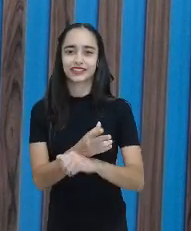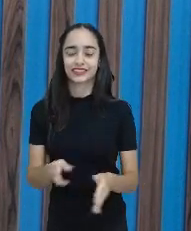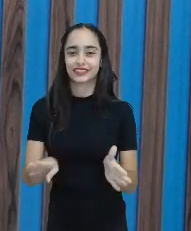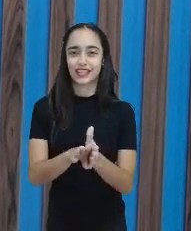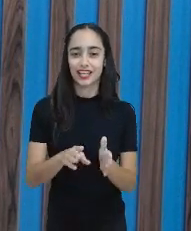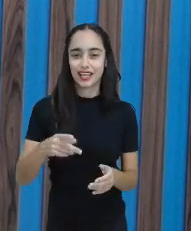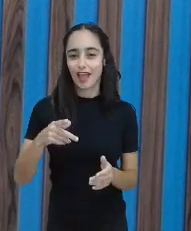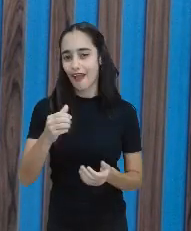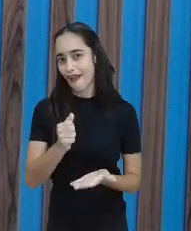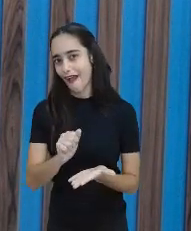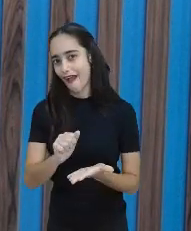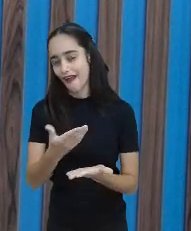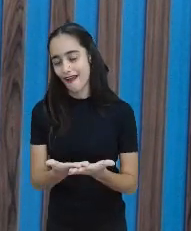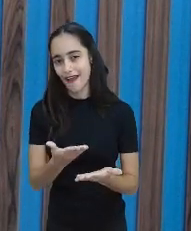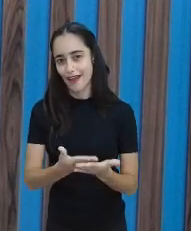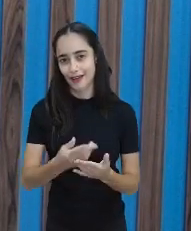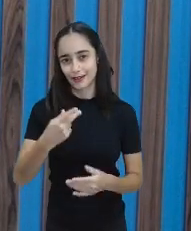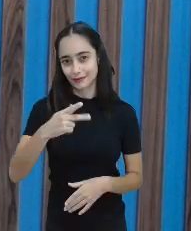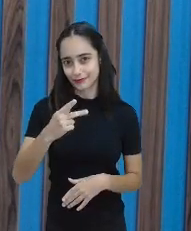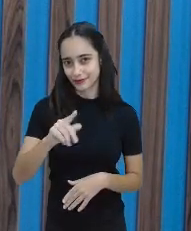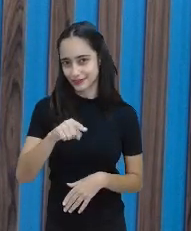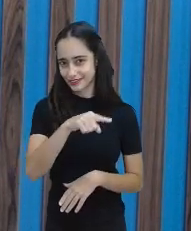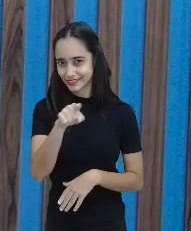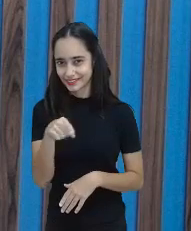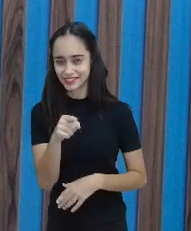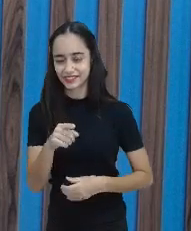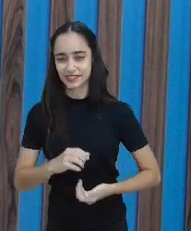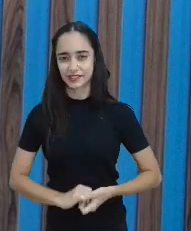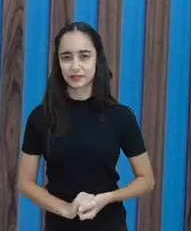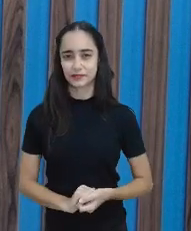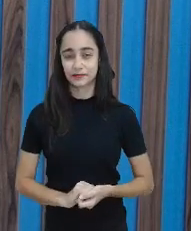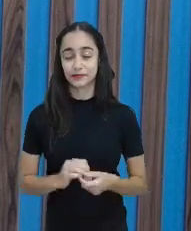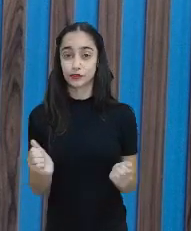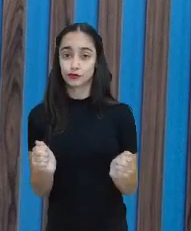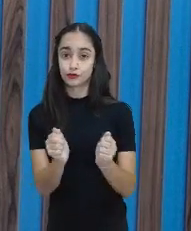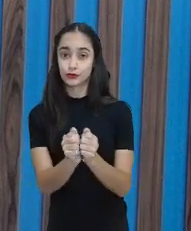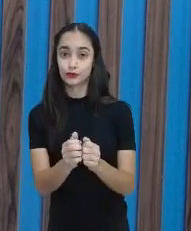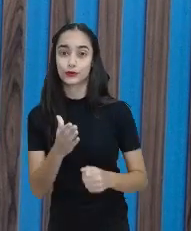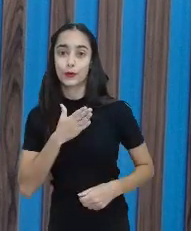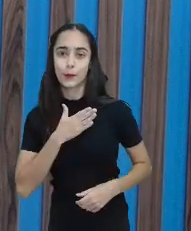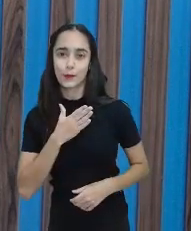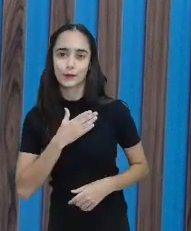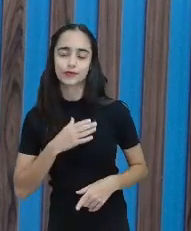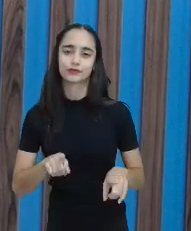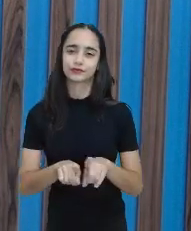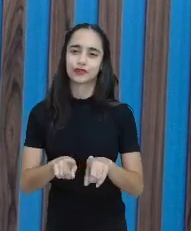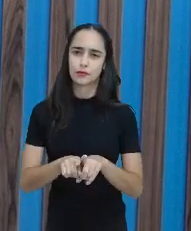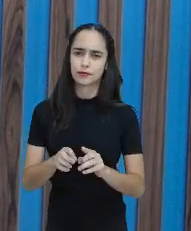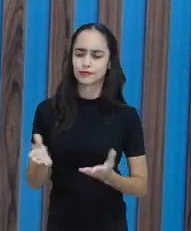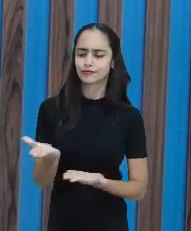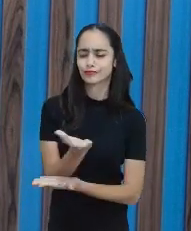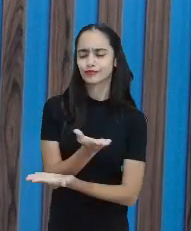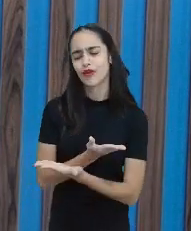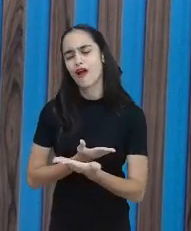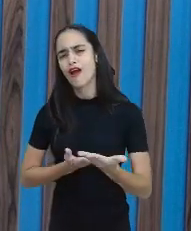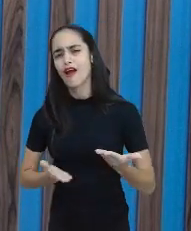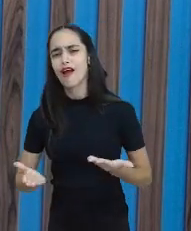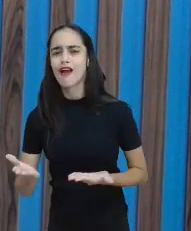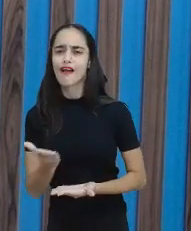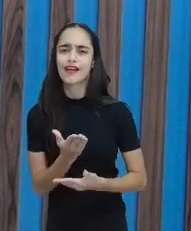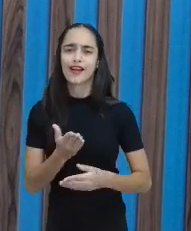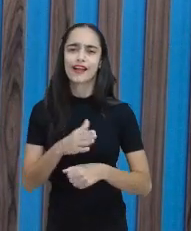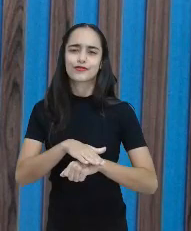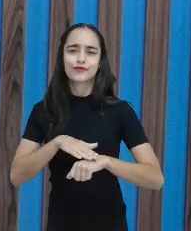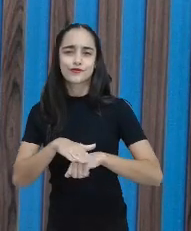telinha com a maior qualidade, certo? E comigo aqui, para a gente trocar essas ideias, né? Bater